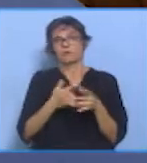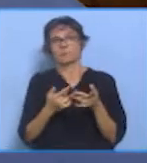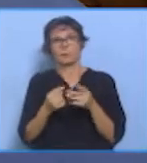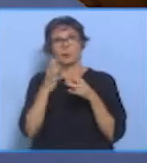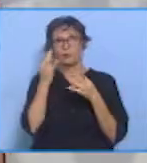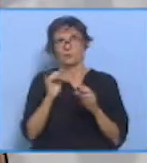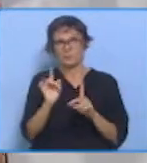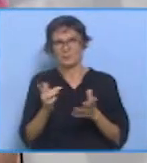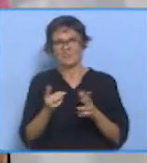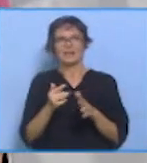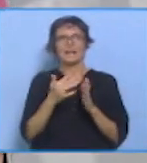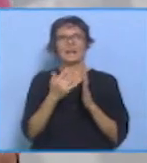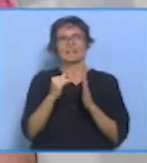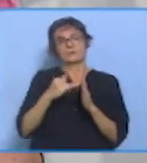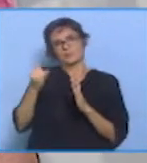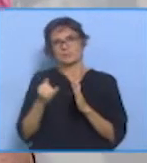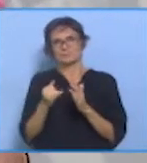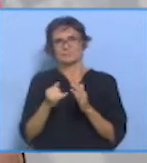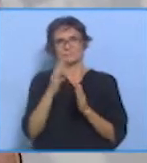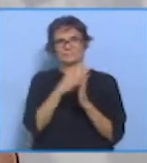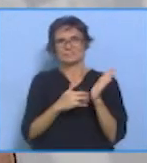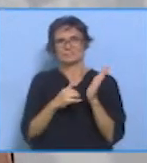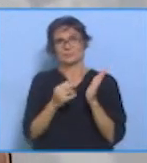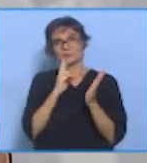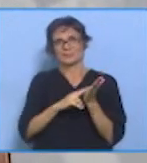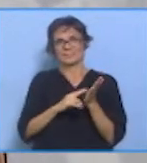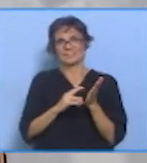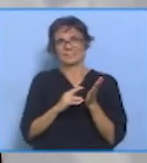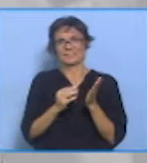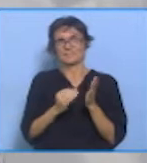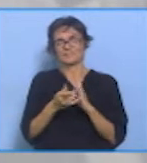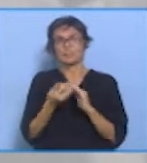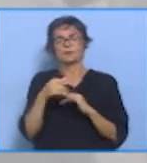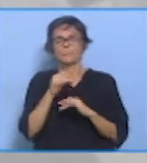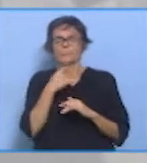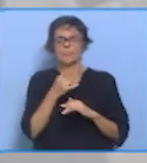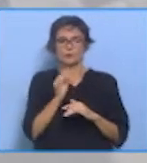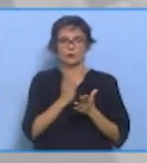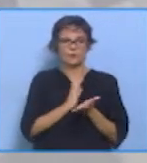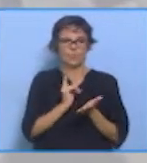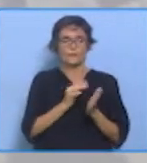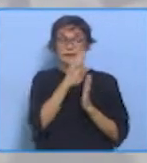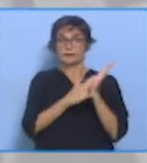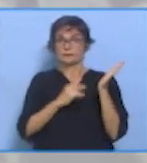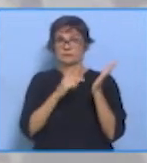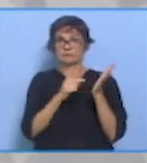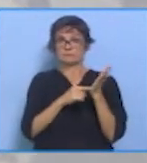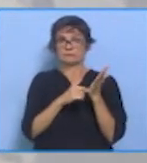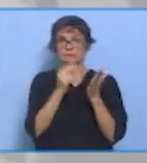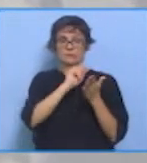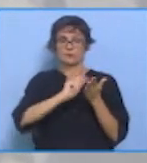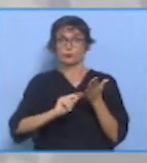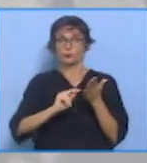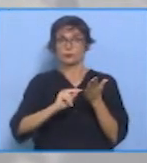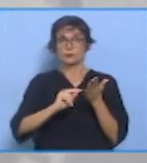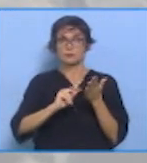que vamos para as leituras. Mas nesta altura, portanto, contemporâneo do Newman, a meados do século XIX, a segunda parte do século